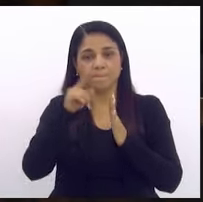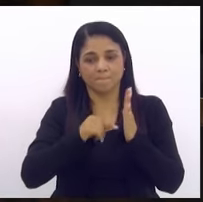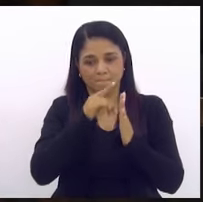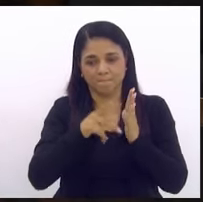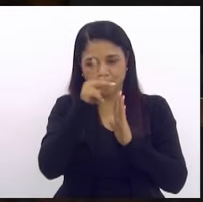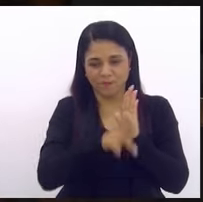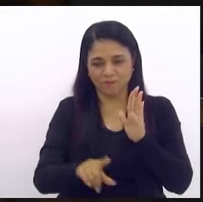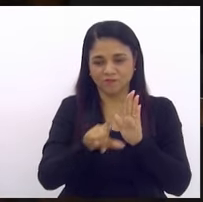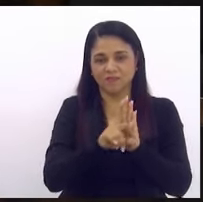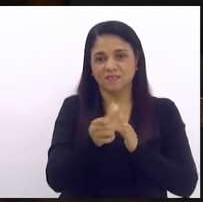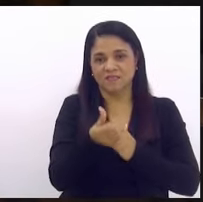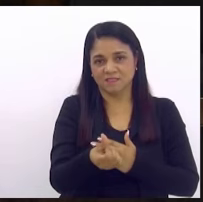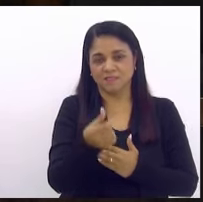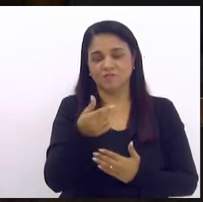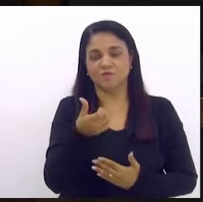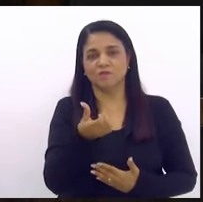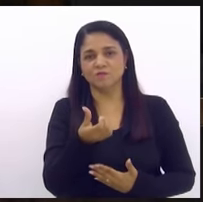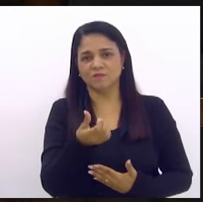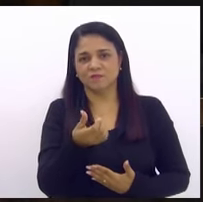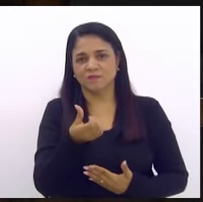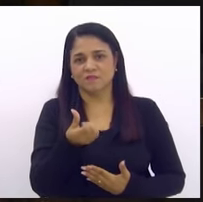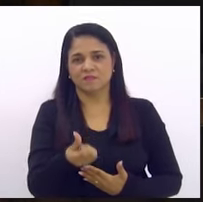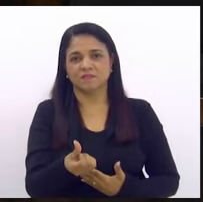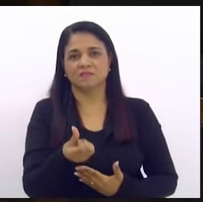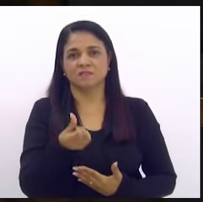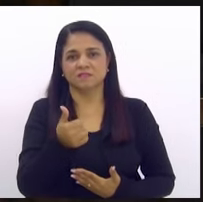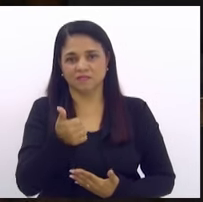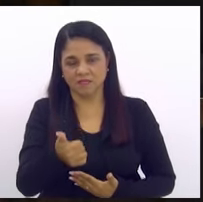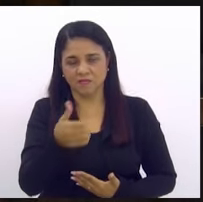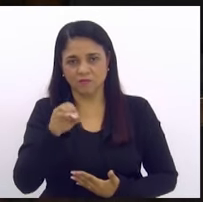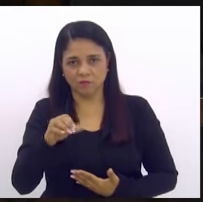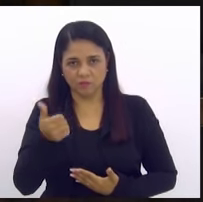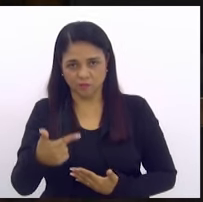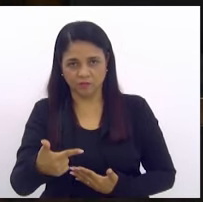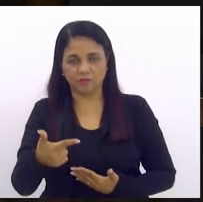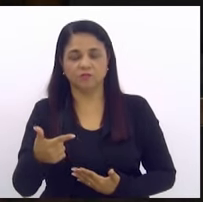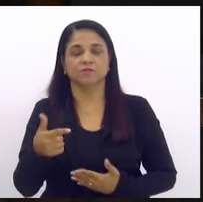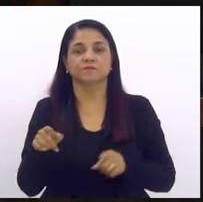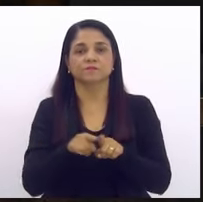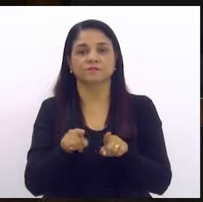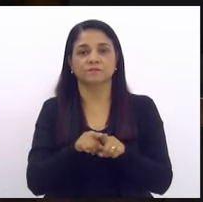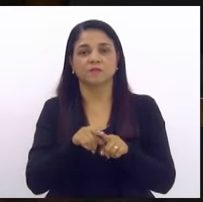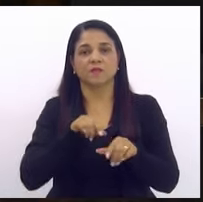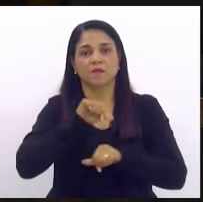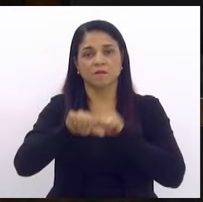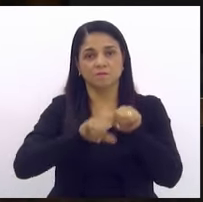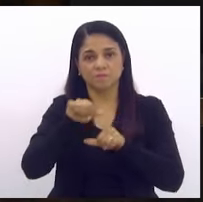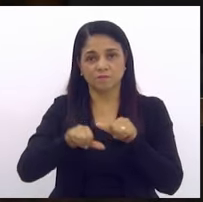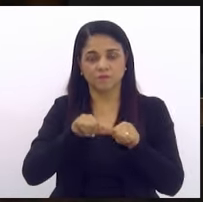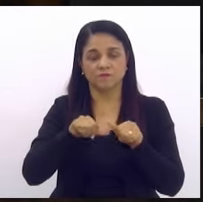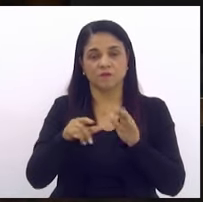número 6.102/2022, de autoria do deputado Carlos Mink, e modifica a lei número